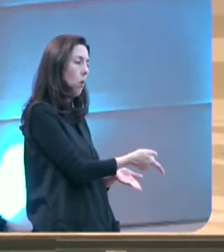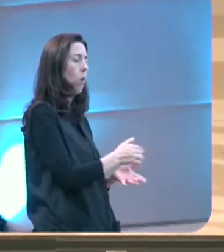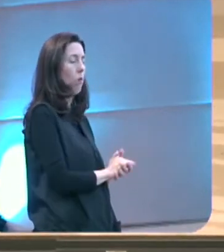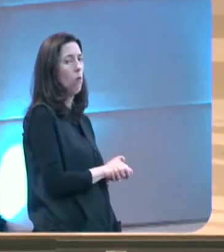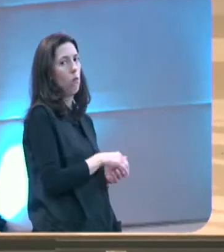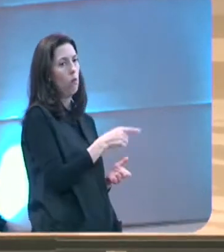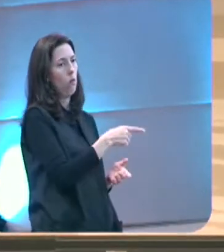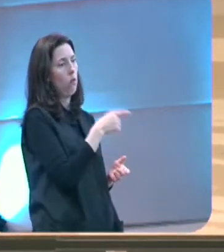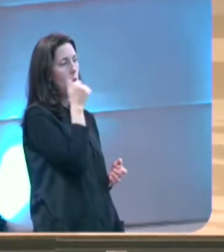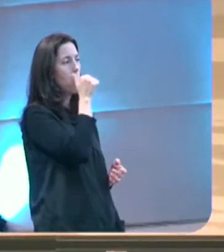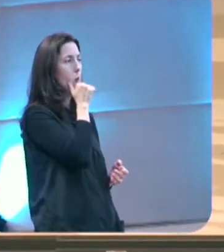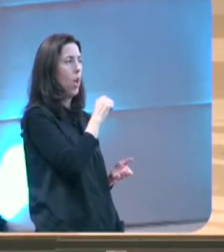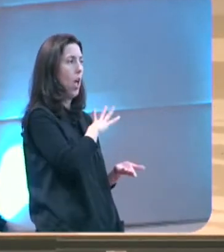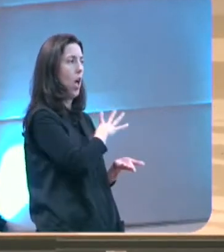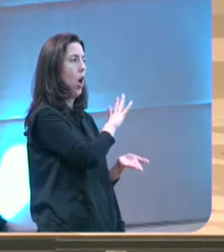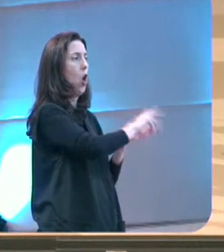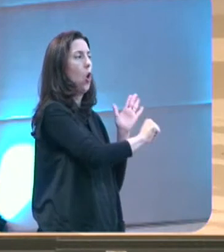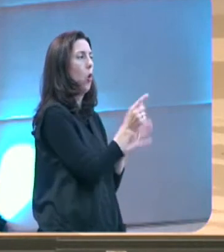artigo,